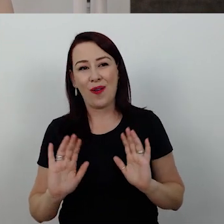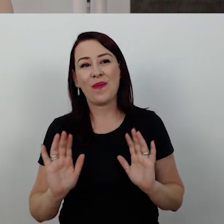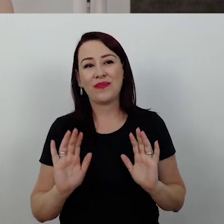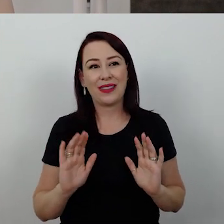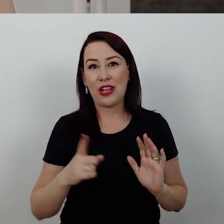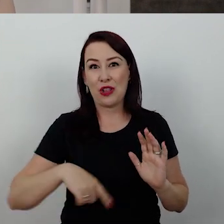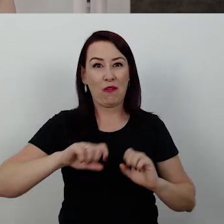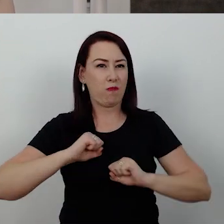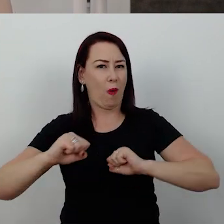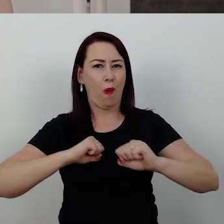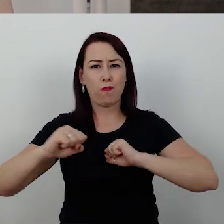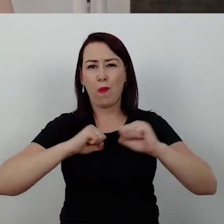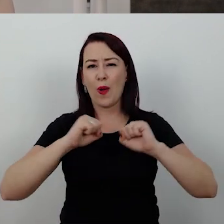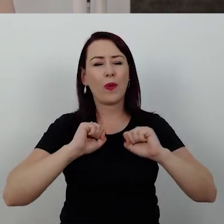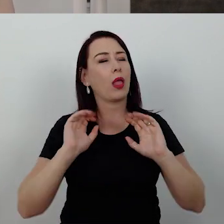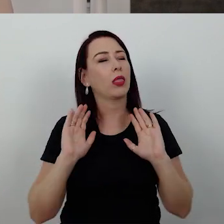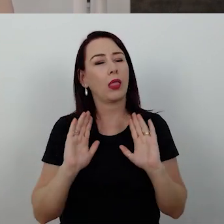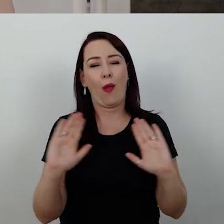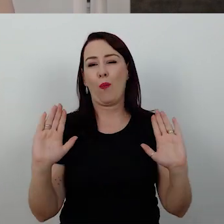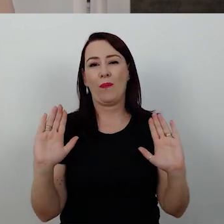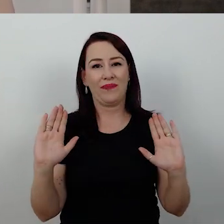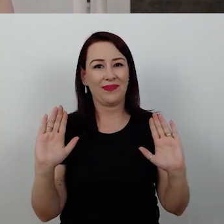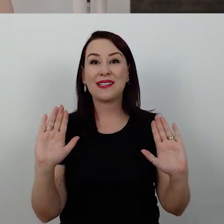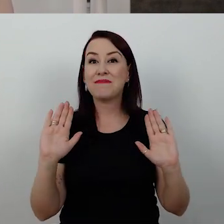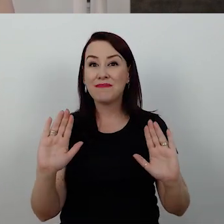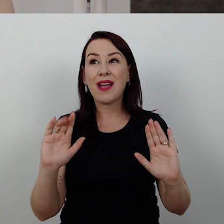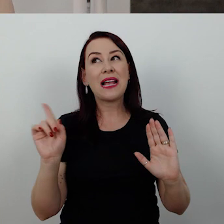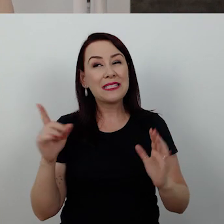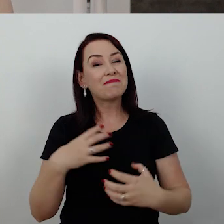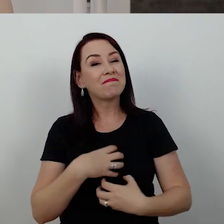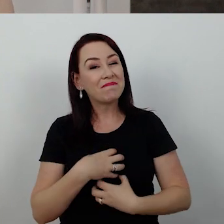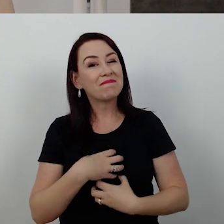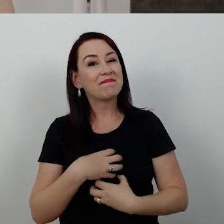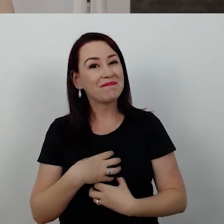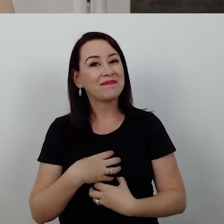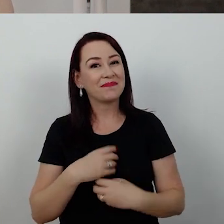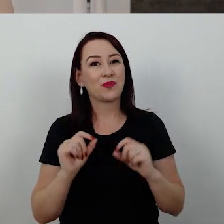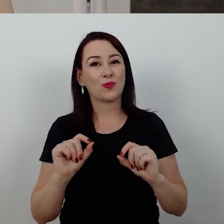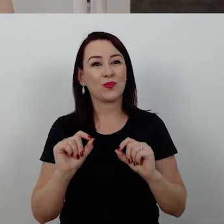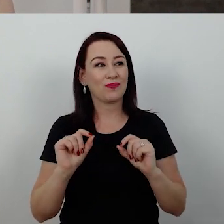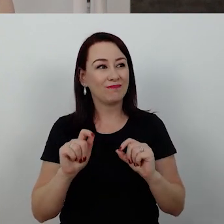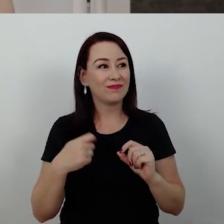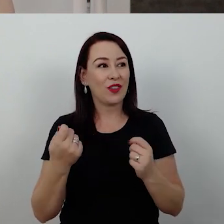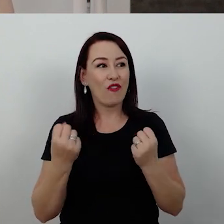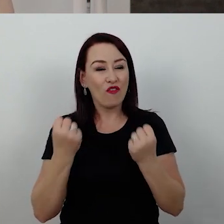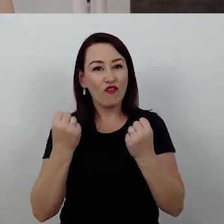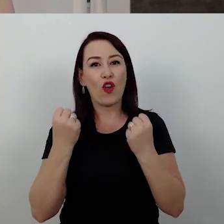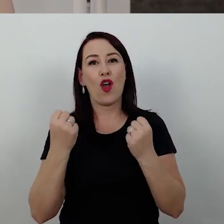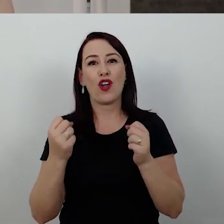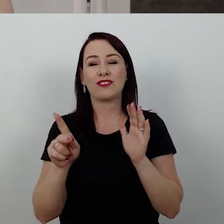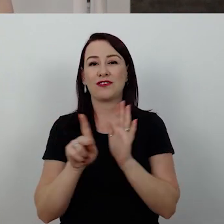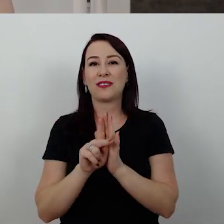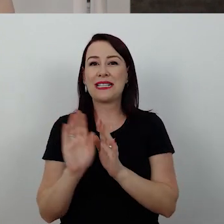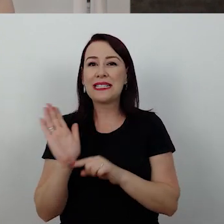o setor vai bombar. Não vejo, mas eu vejo esse lugar que traz essa força de um